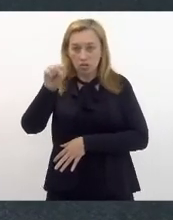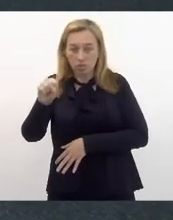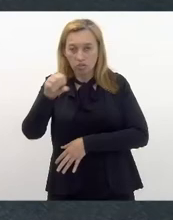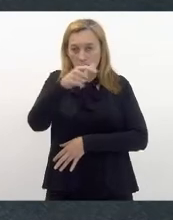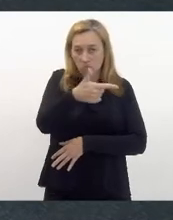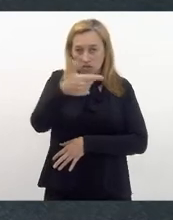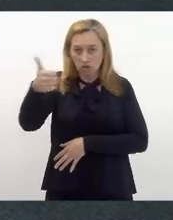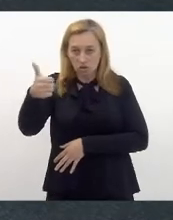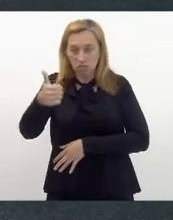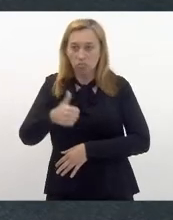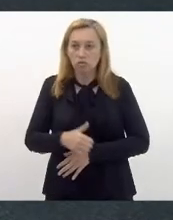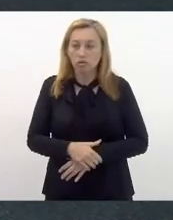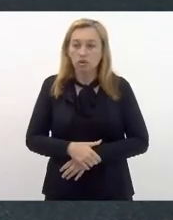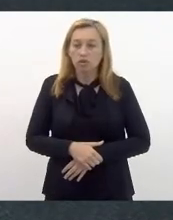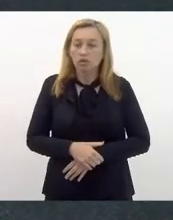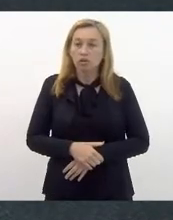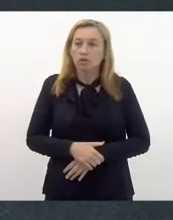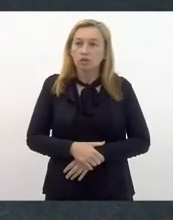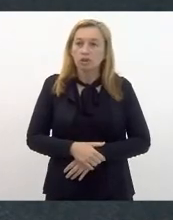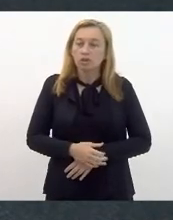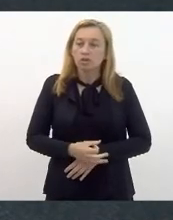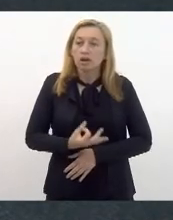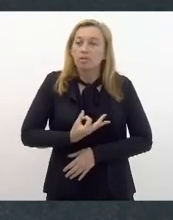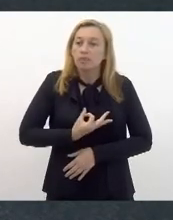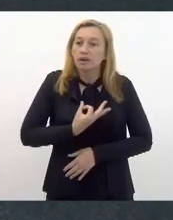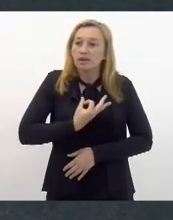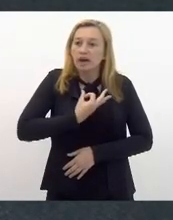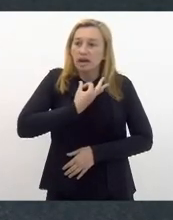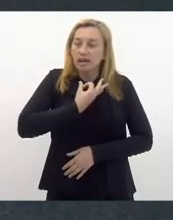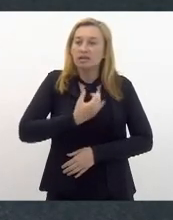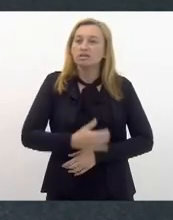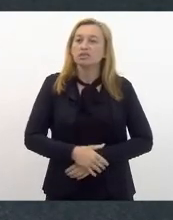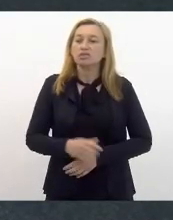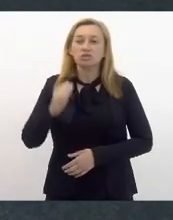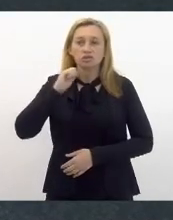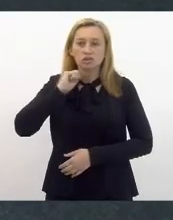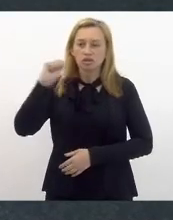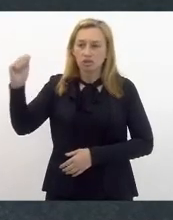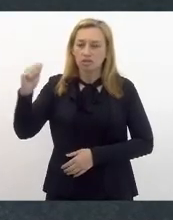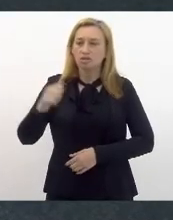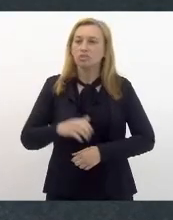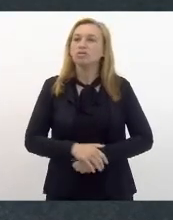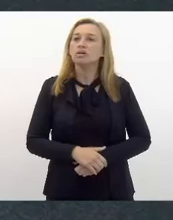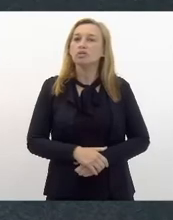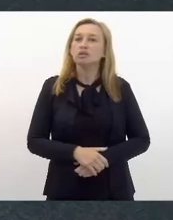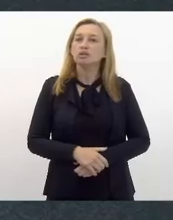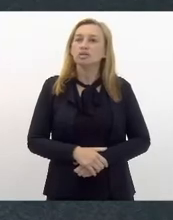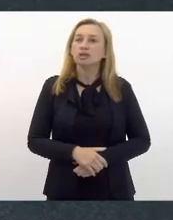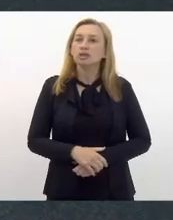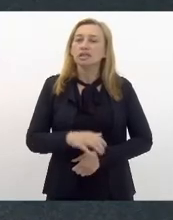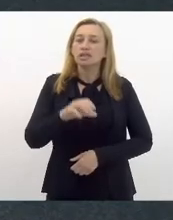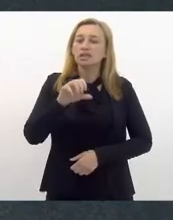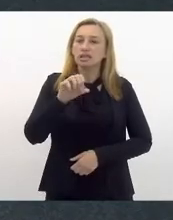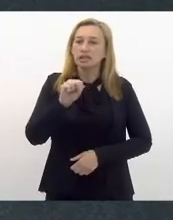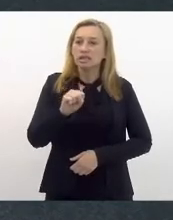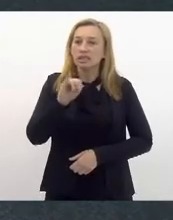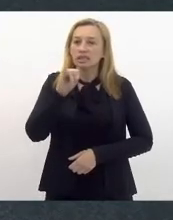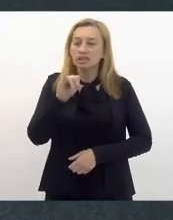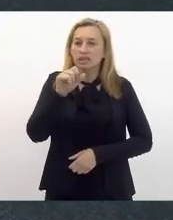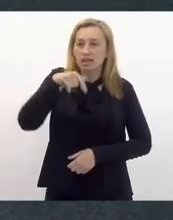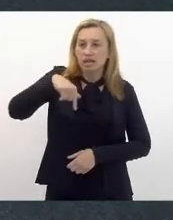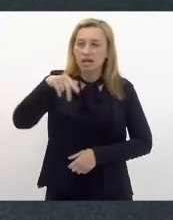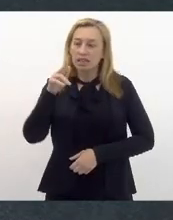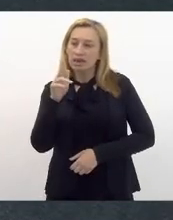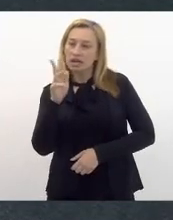2021 que concede a medalha Tiradentes ao Senhor Siqueira Júnior